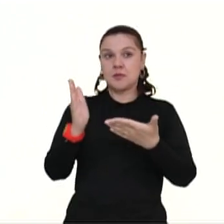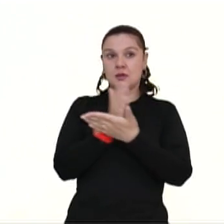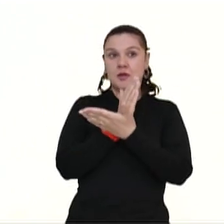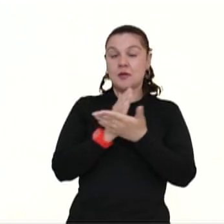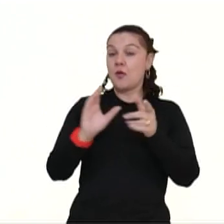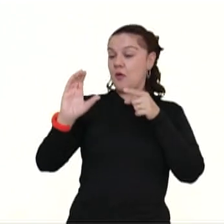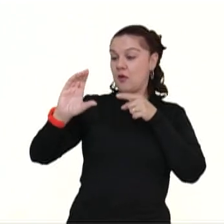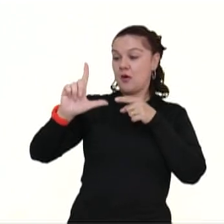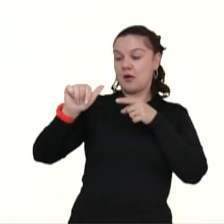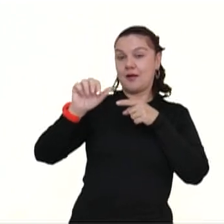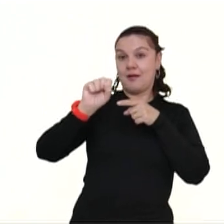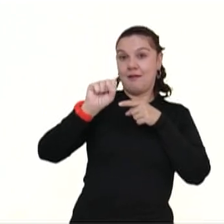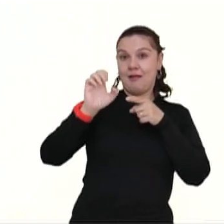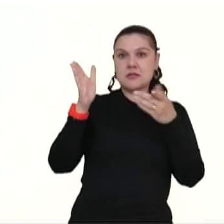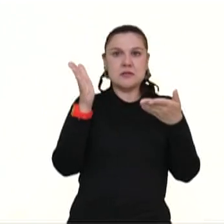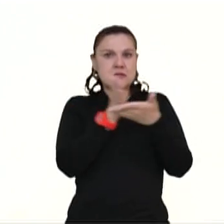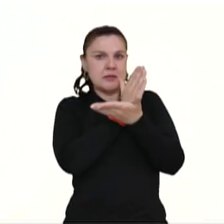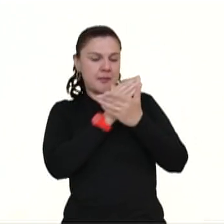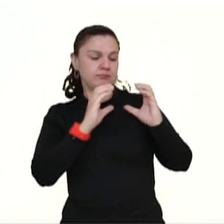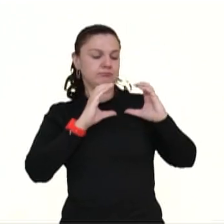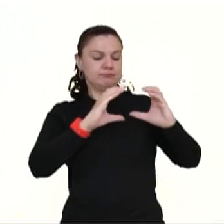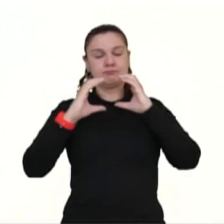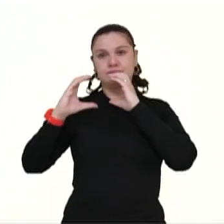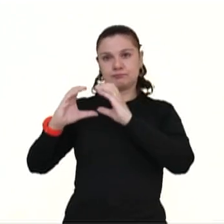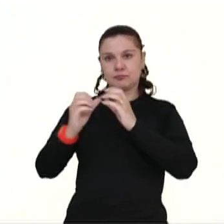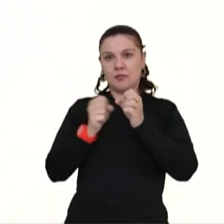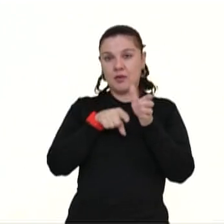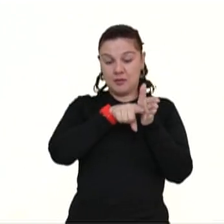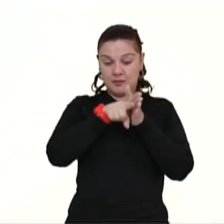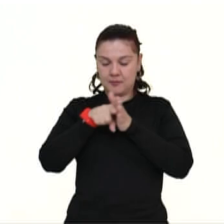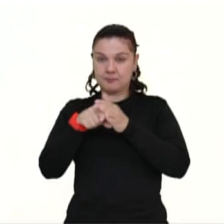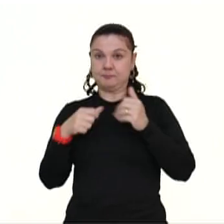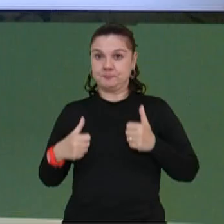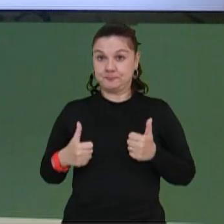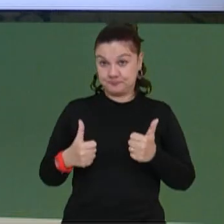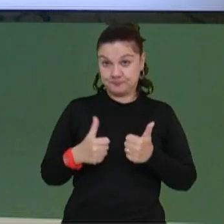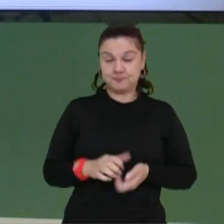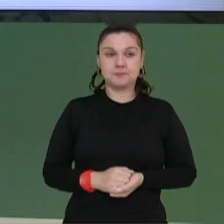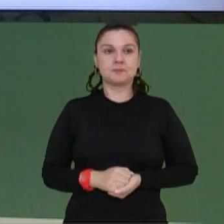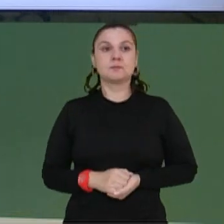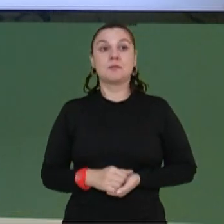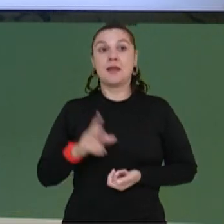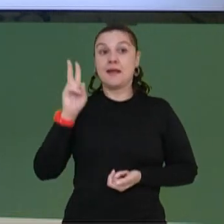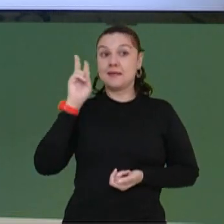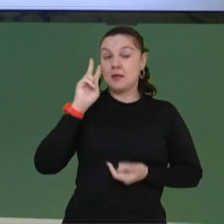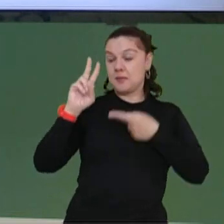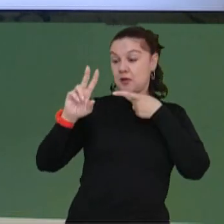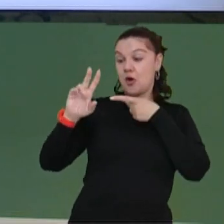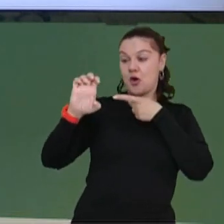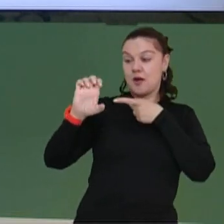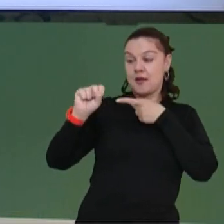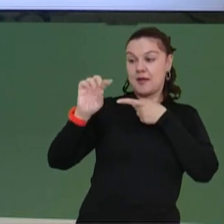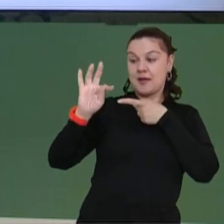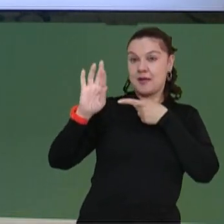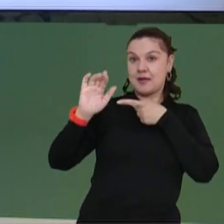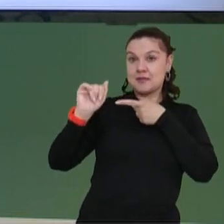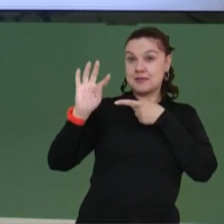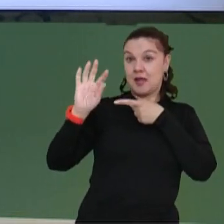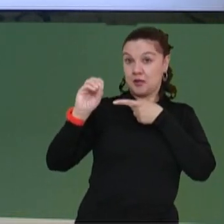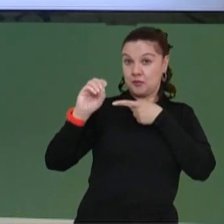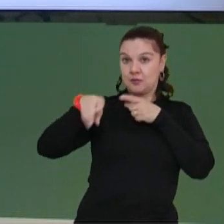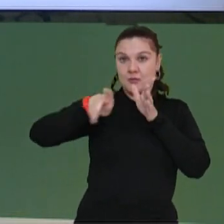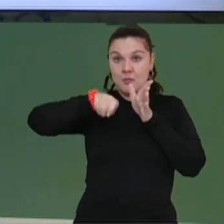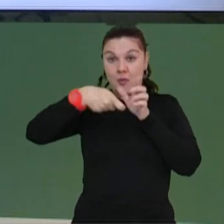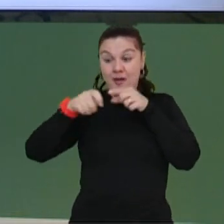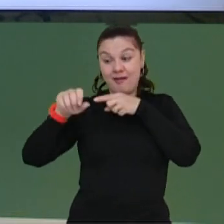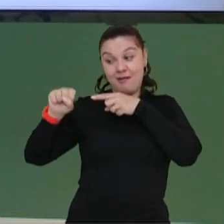e intervalos de classes das informações dos dados que eu quero pesquisar, tá bom? Lembrando que o extrato, ou os estratificados aqui